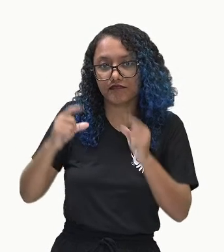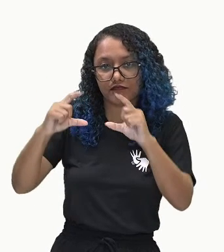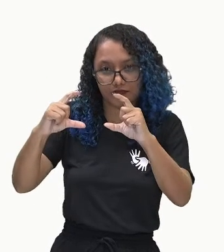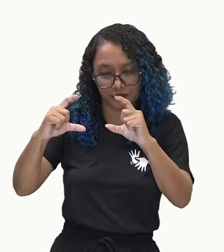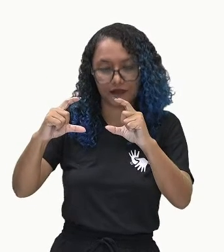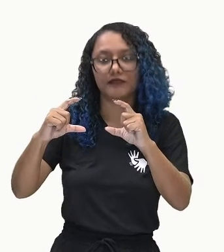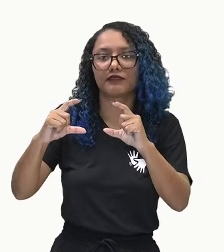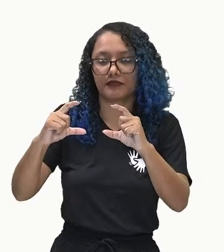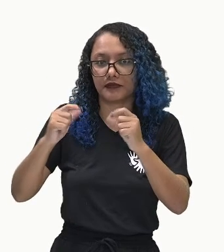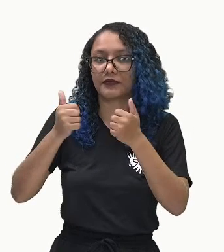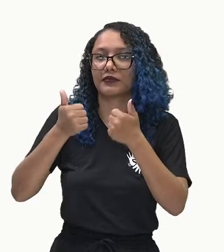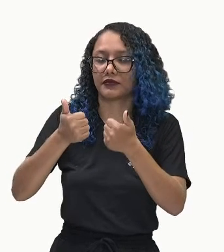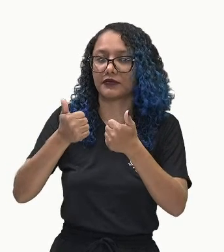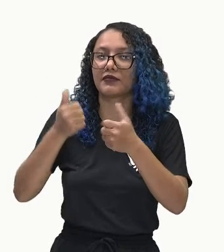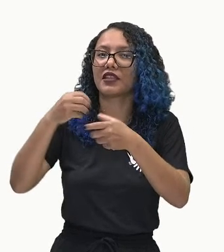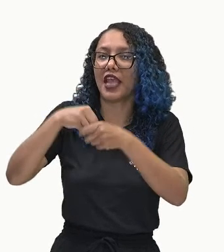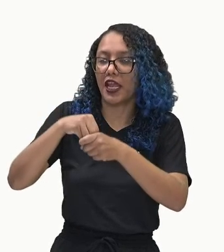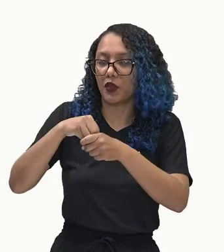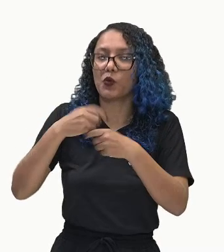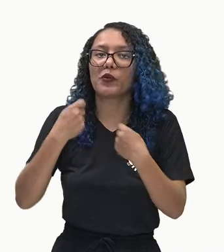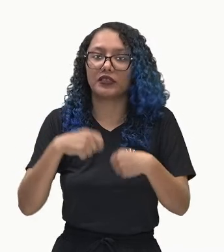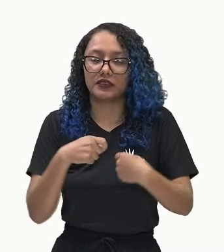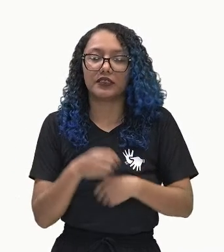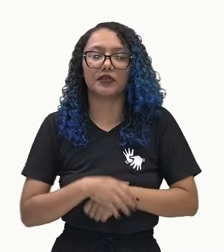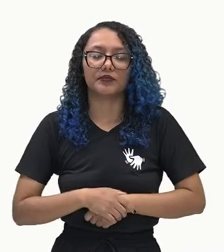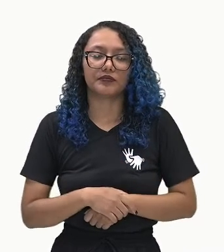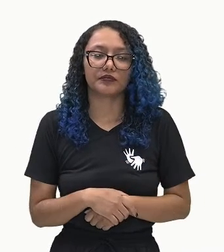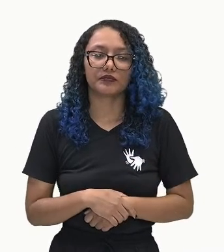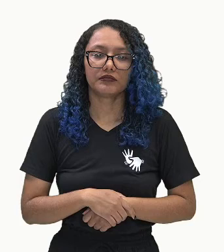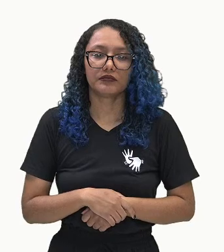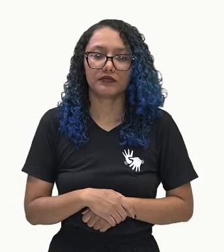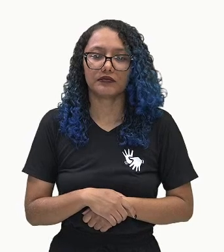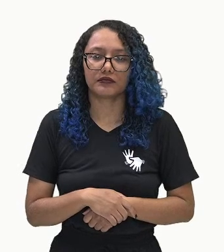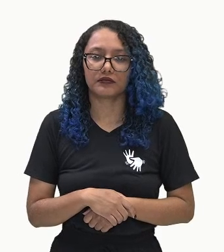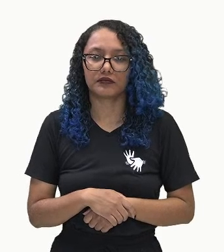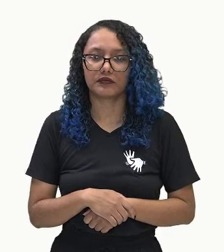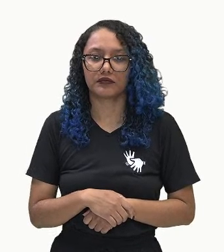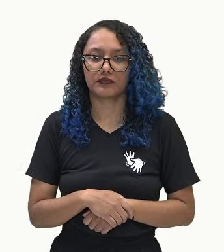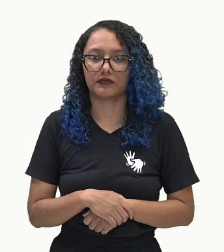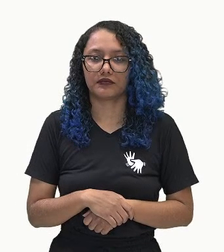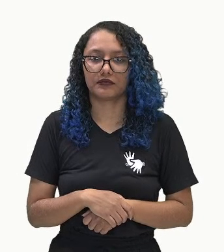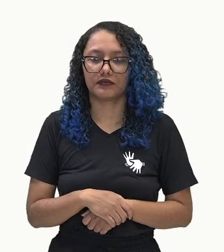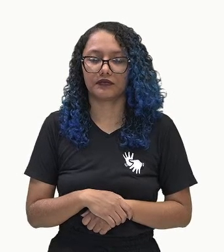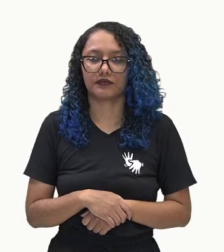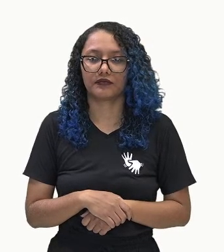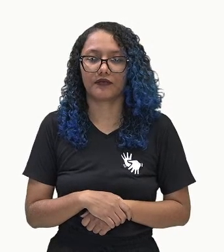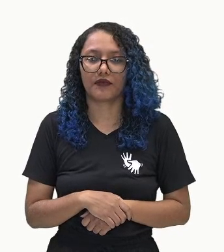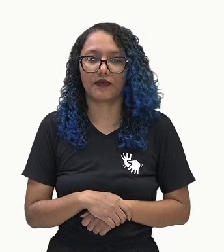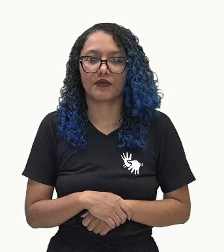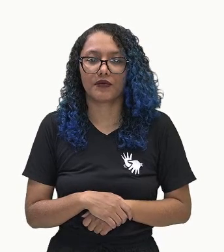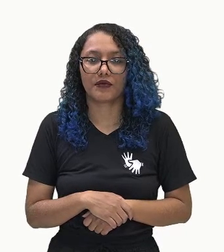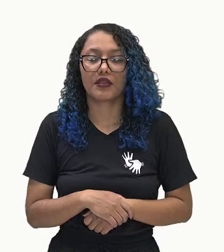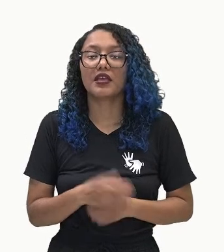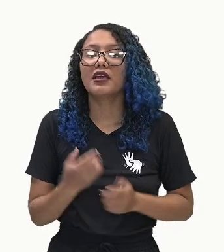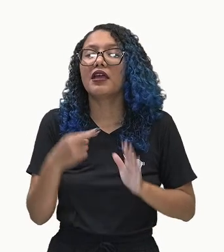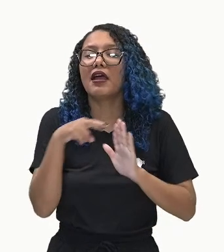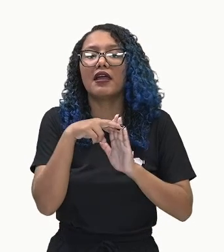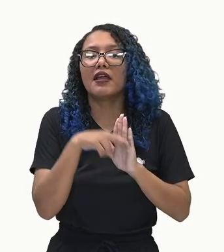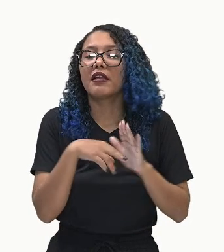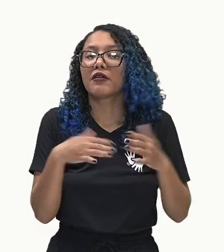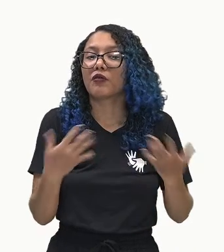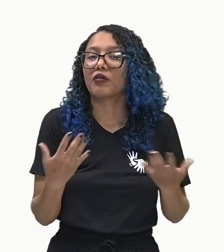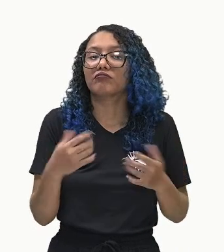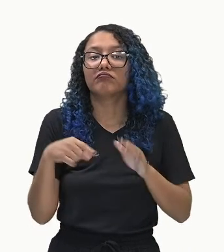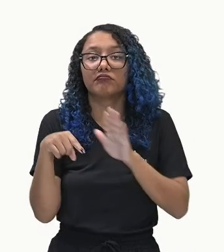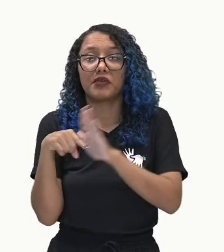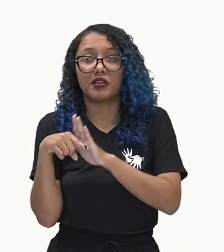bom? Beleza. Agora, o que me diz aqui a regra? Menos com menos é